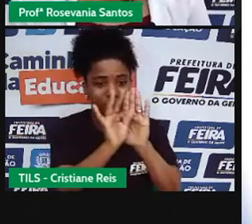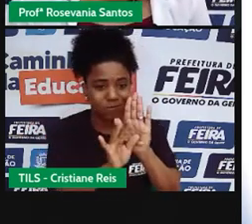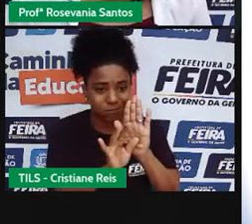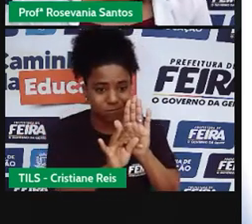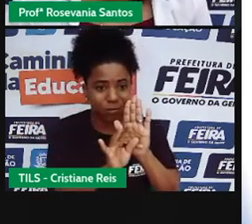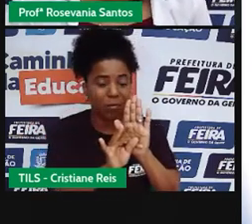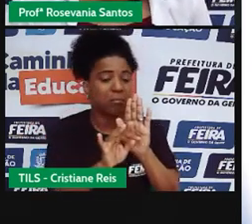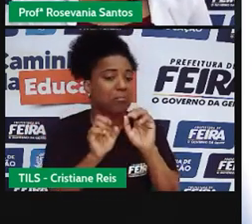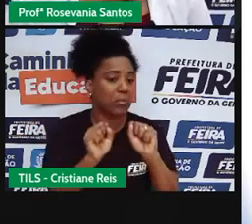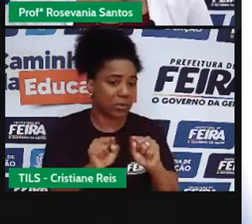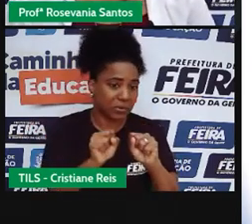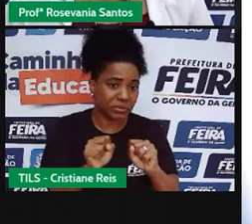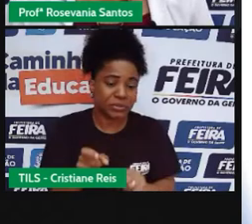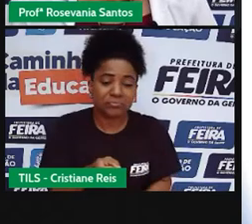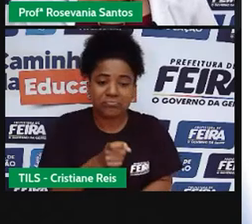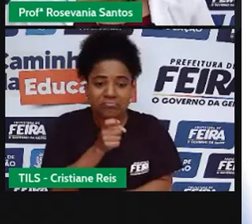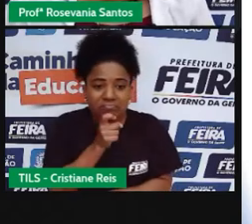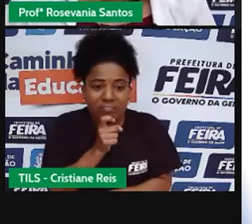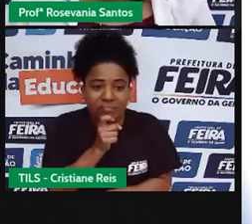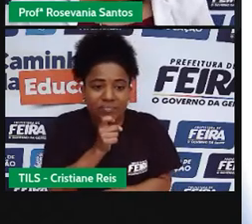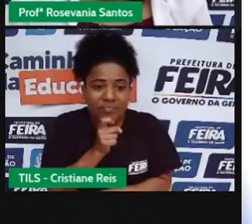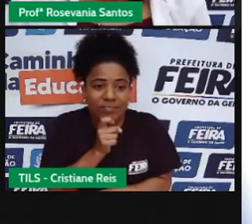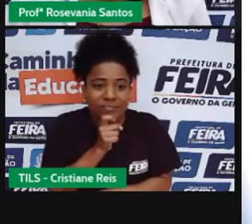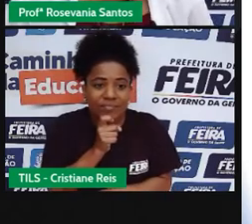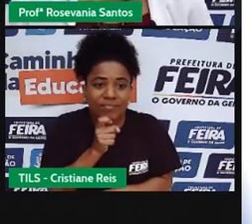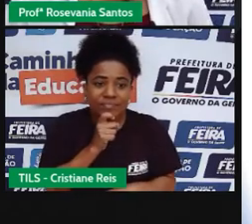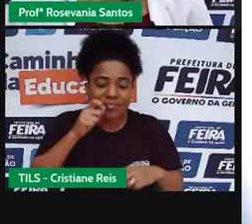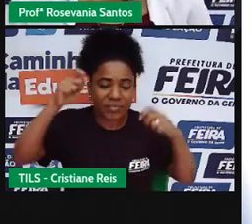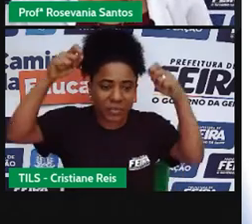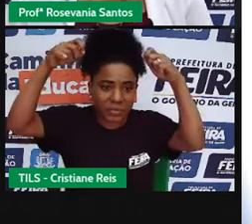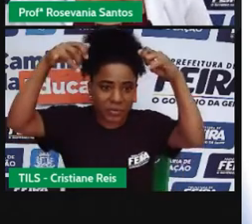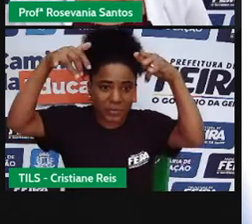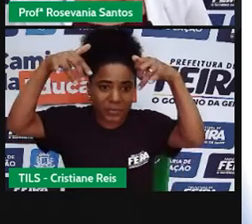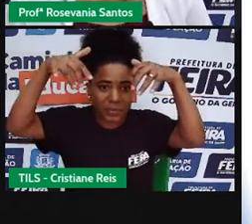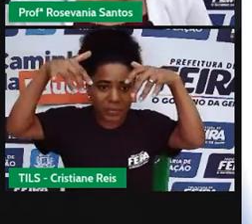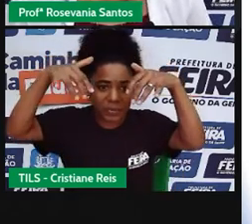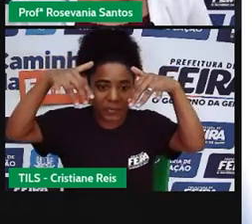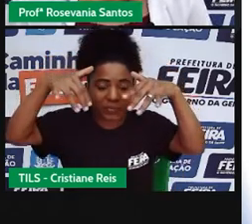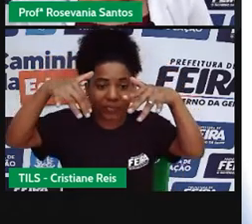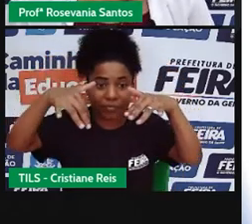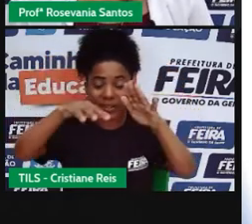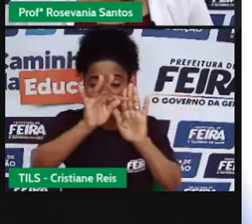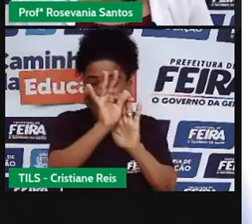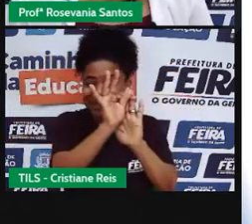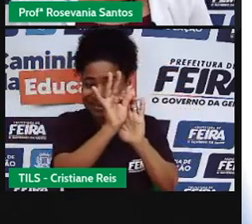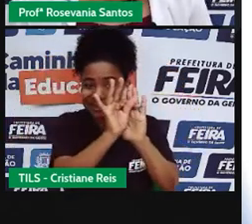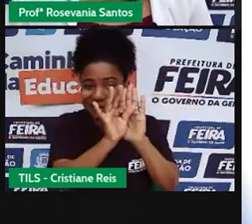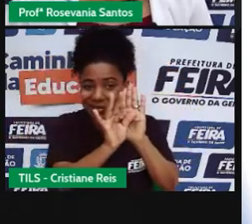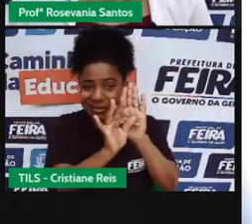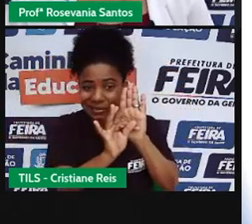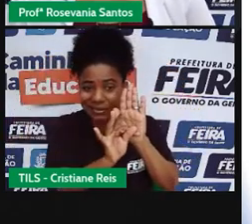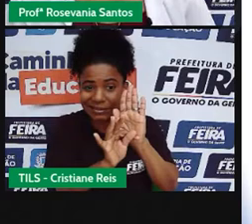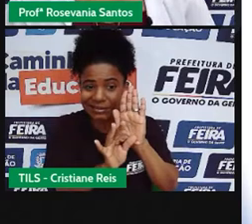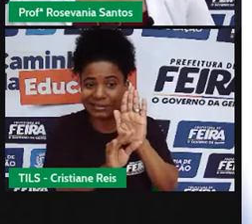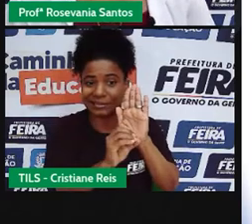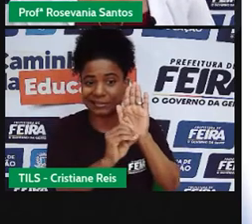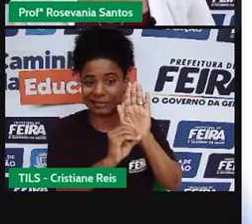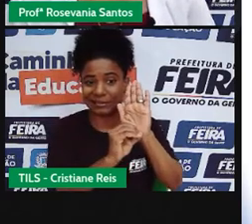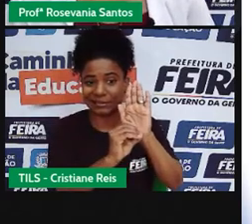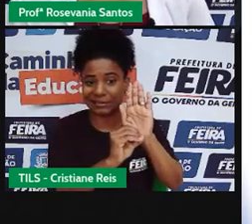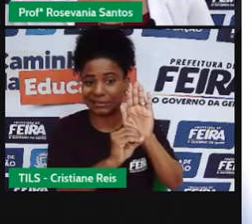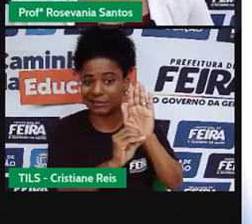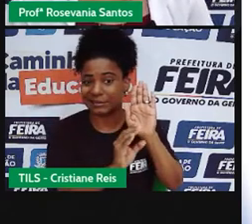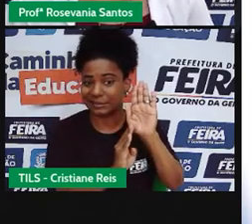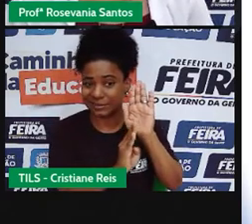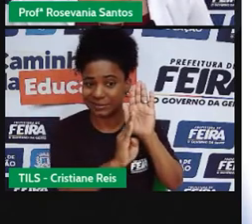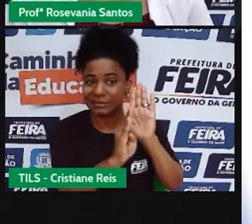geadas no inverno, ó, chega bem próximozinho mesmo, gente, do 0 grau, então é bem frio mesmo. A gente,